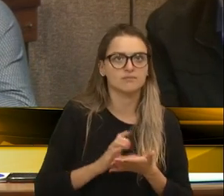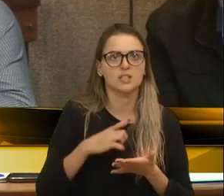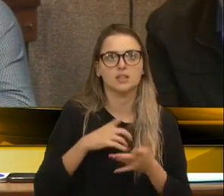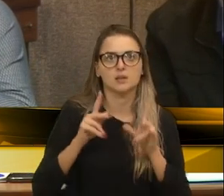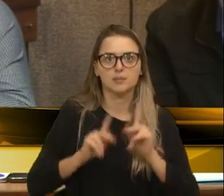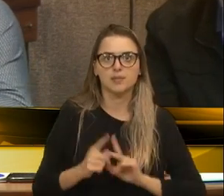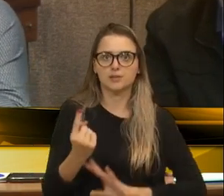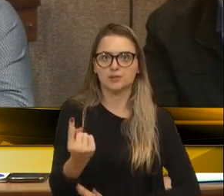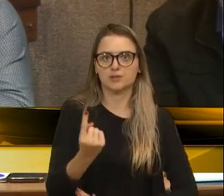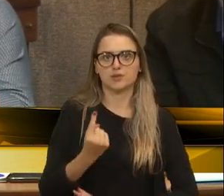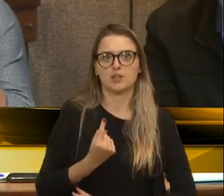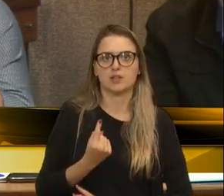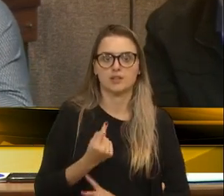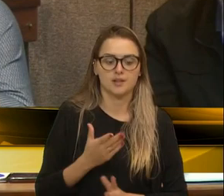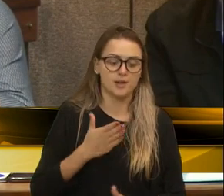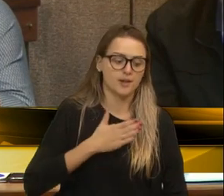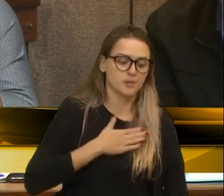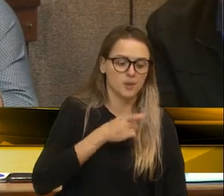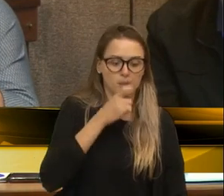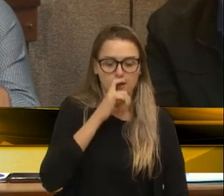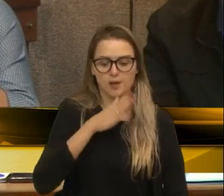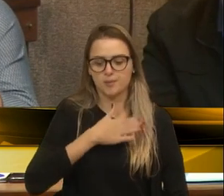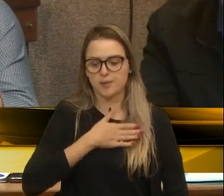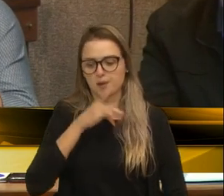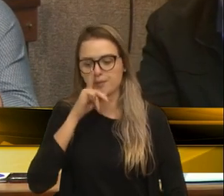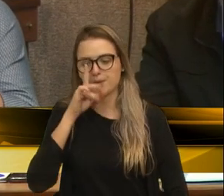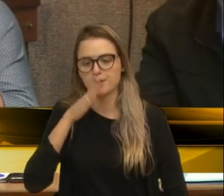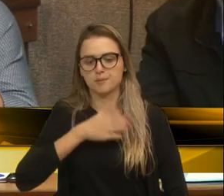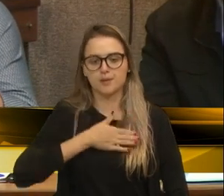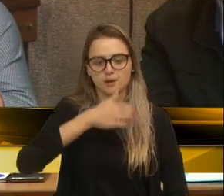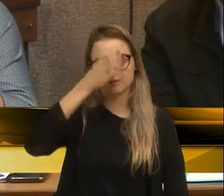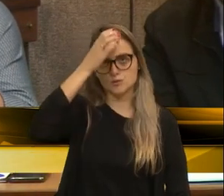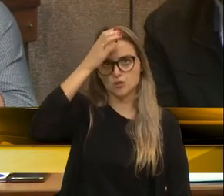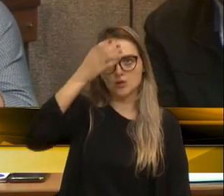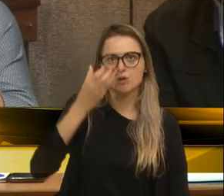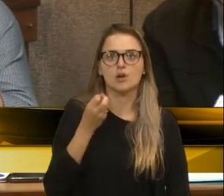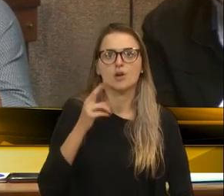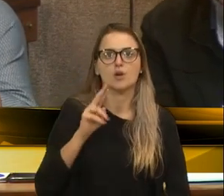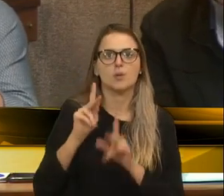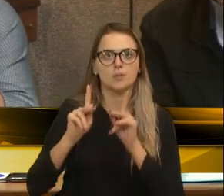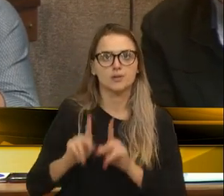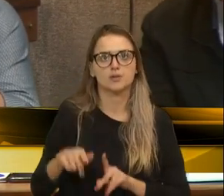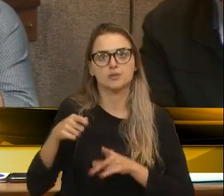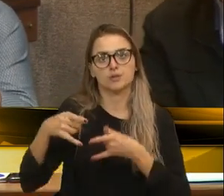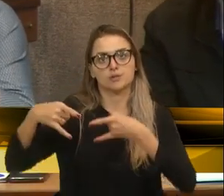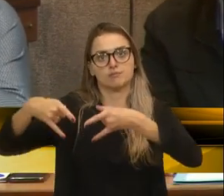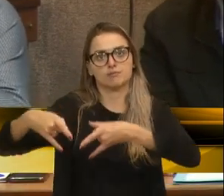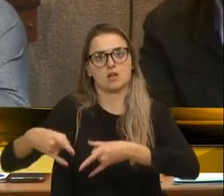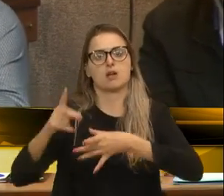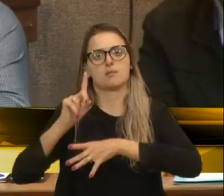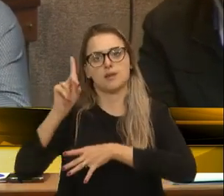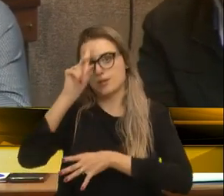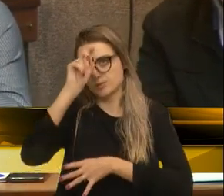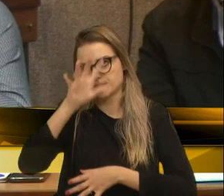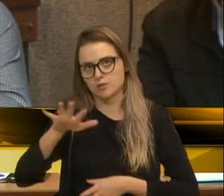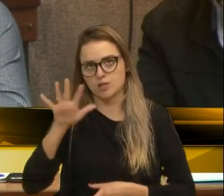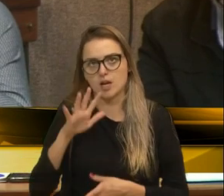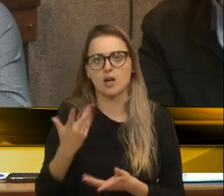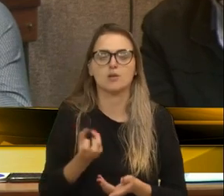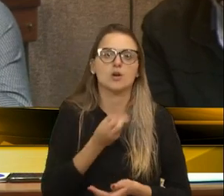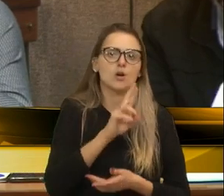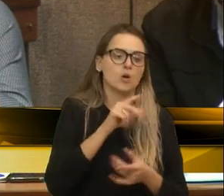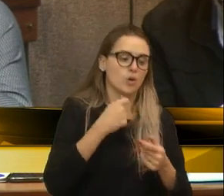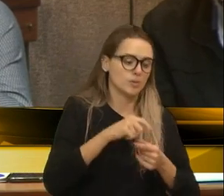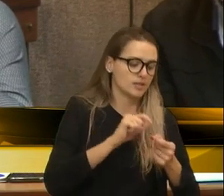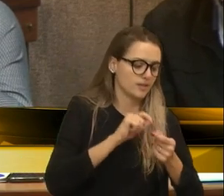dizendo, vereador, meu pai, minha mãe, meu tio, alguém da minha família está precisando de um leito no hospital, está precisando fazer